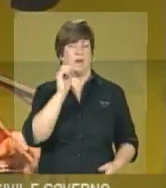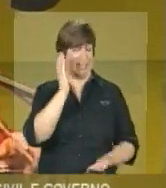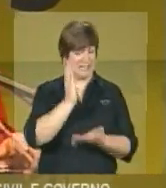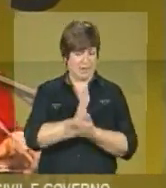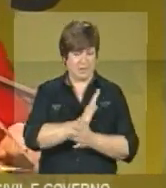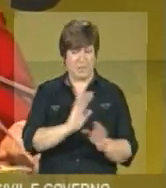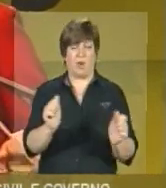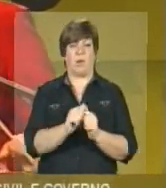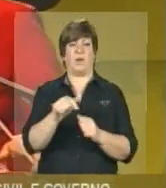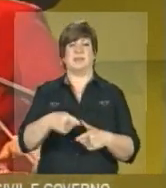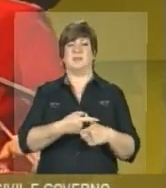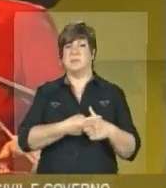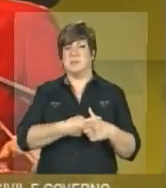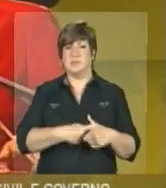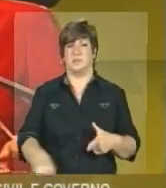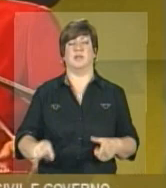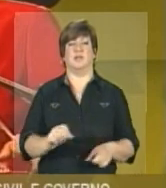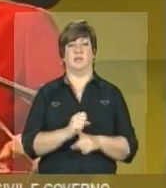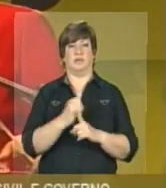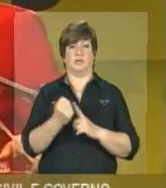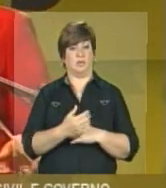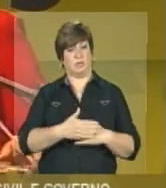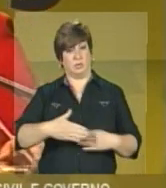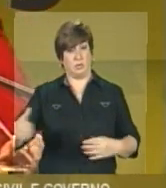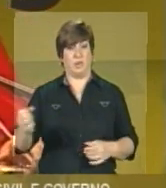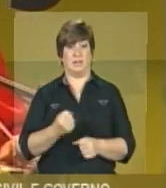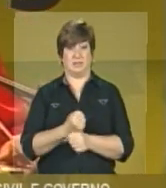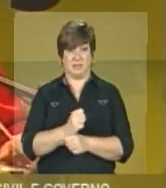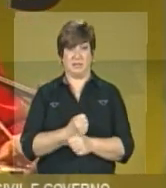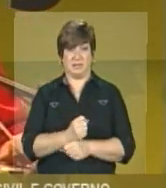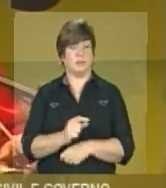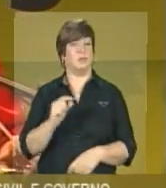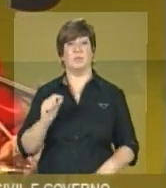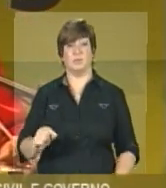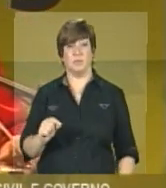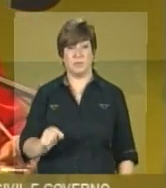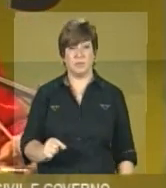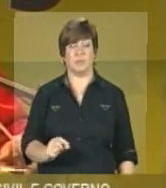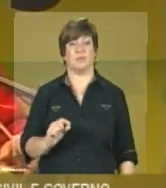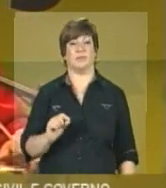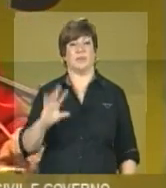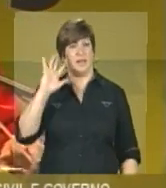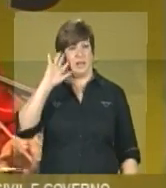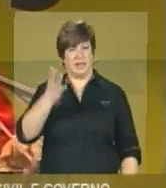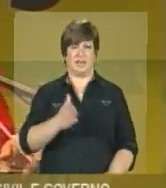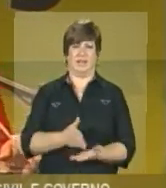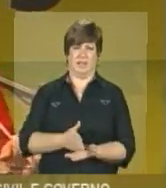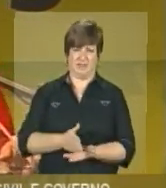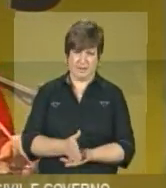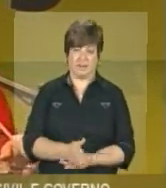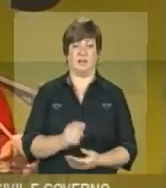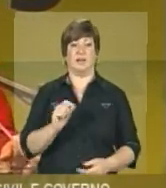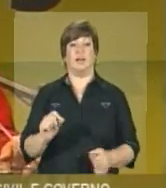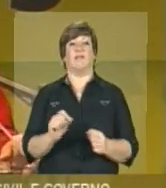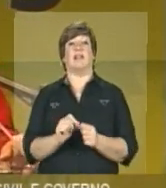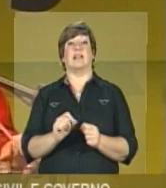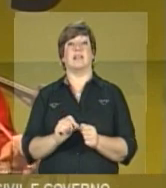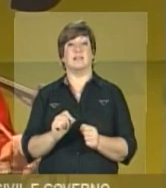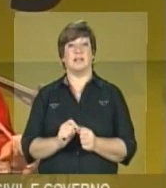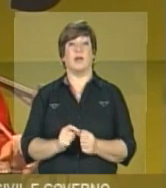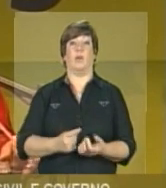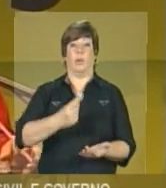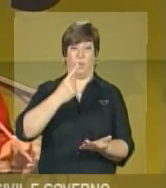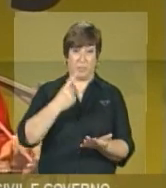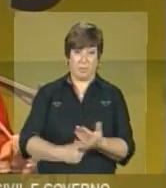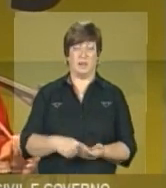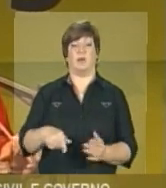chaga social nos próximos anos será a determinação de fazer cumprir